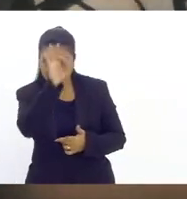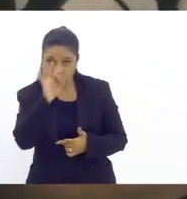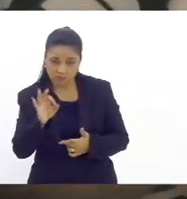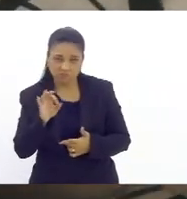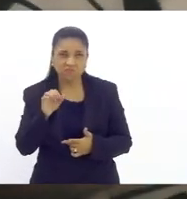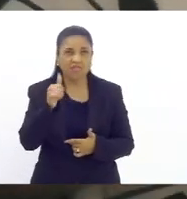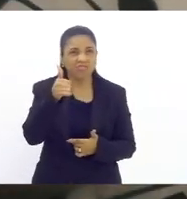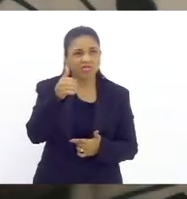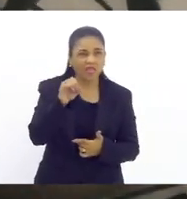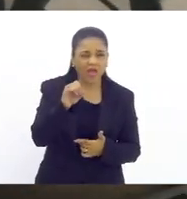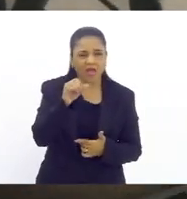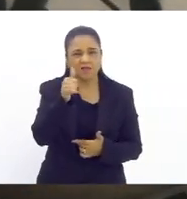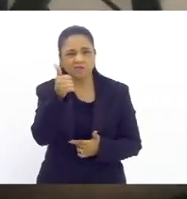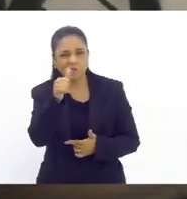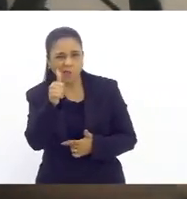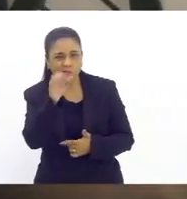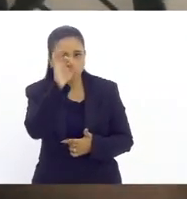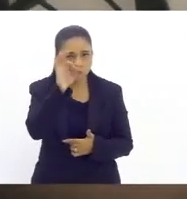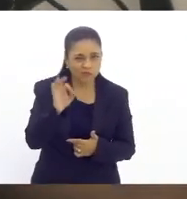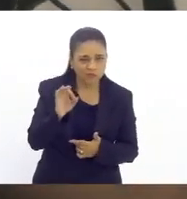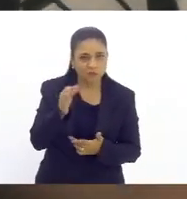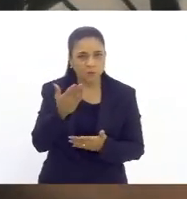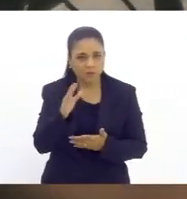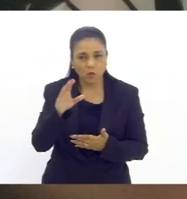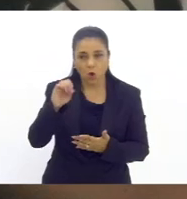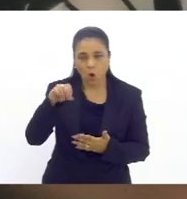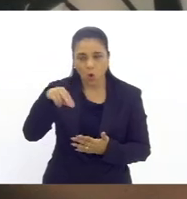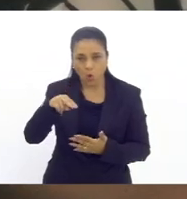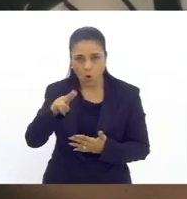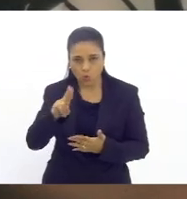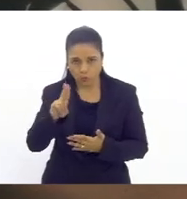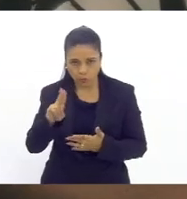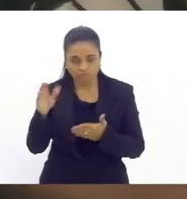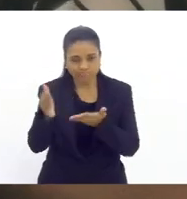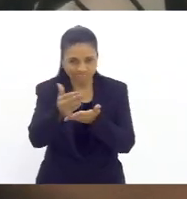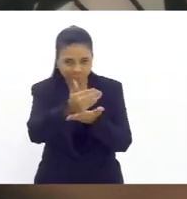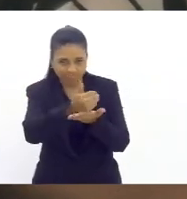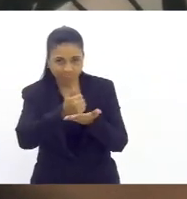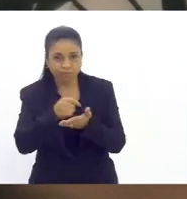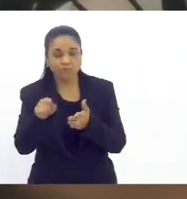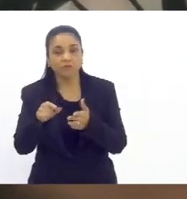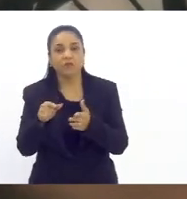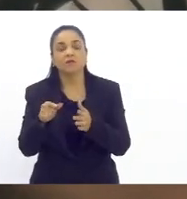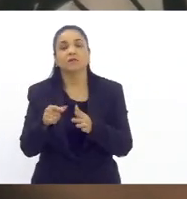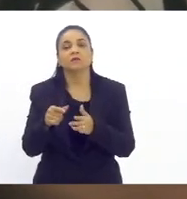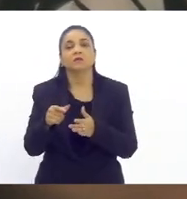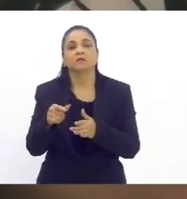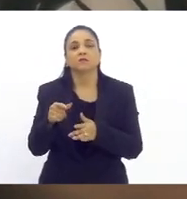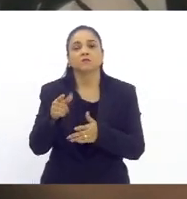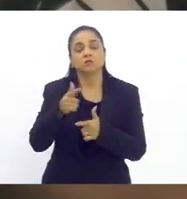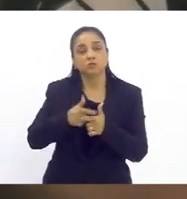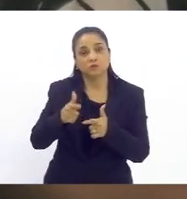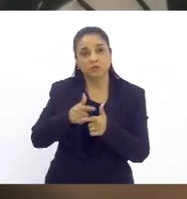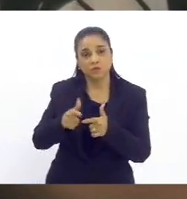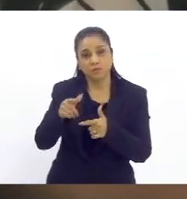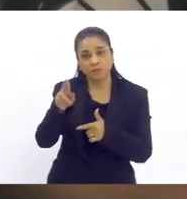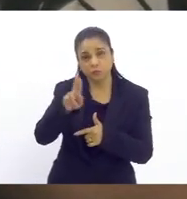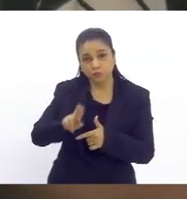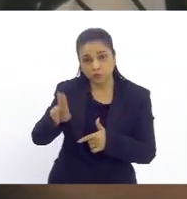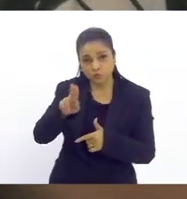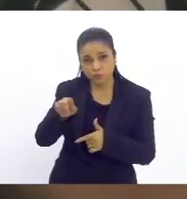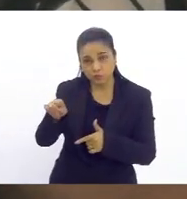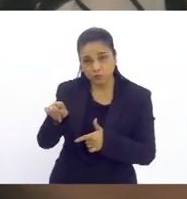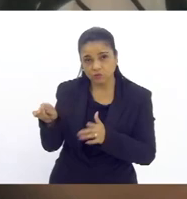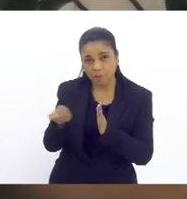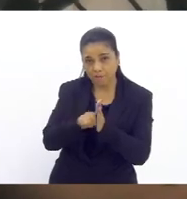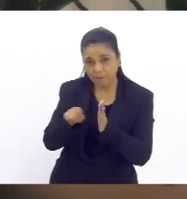11%. mas junto com o problema do junto com a questão do uso problemático das substância tem um outro que hoje em dia a gente considera mais grave